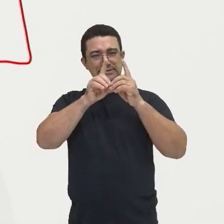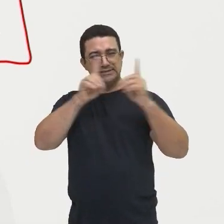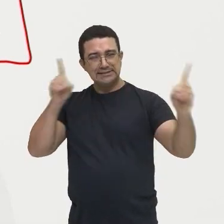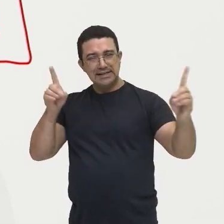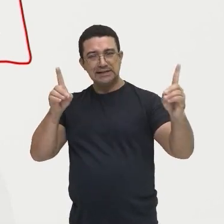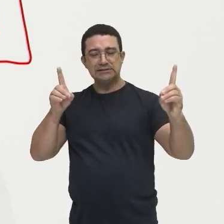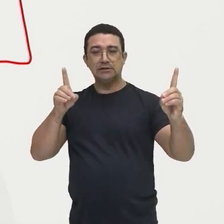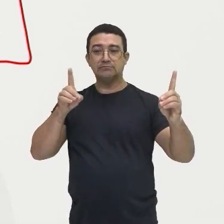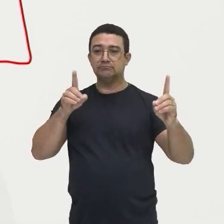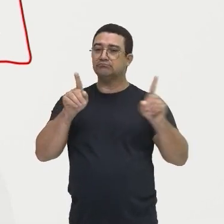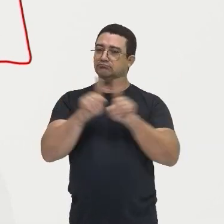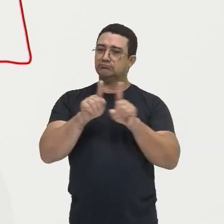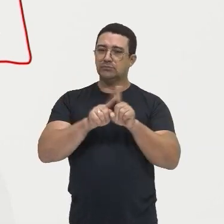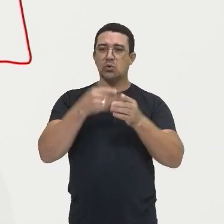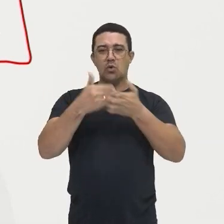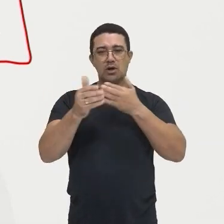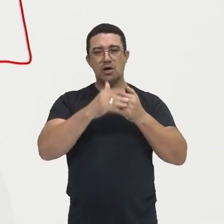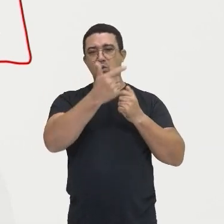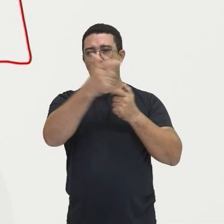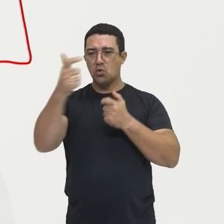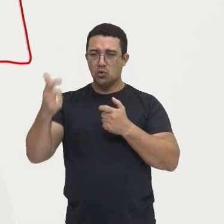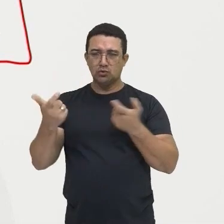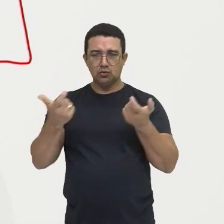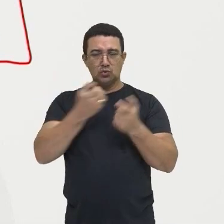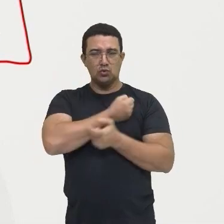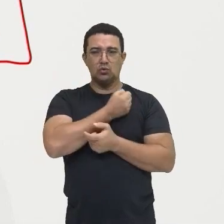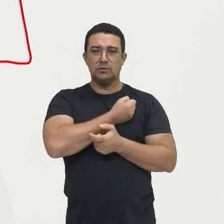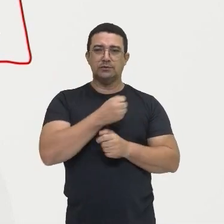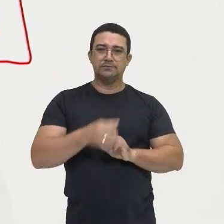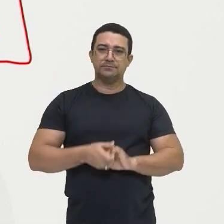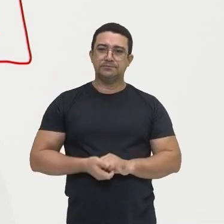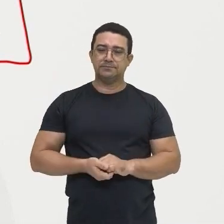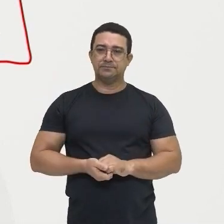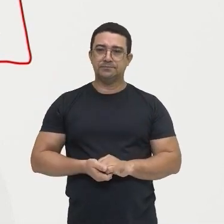em qualquer outra unidade de medida. É importante que